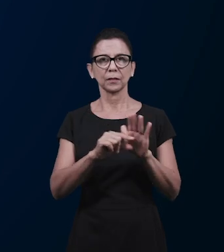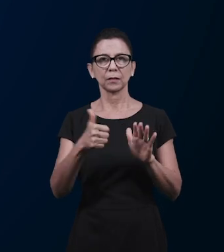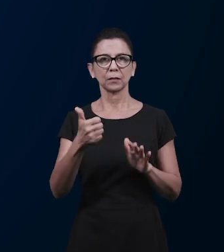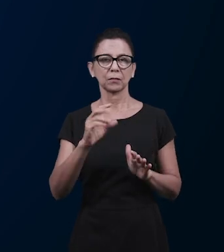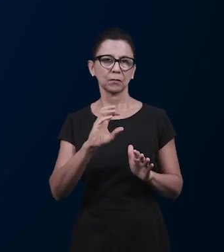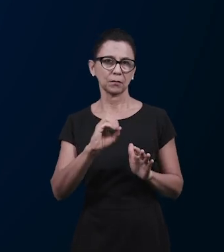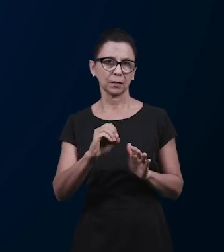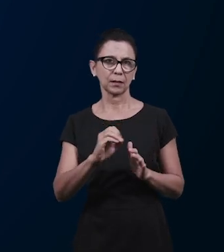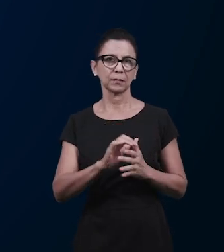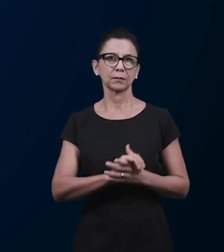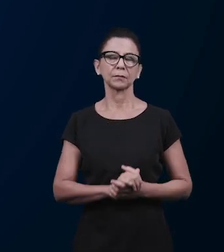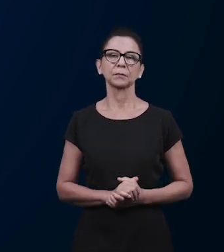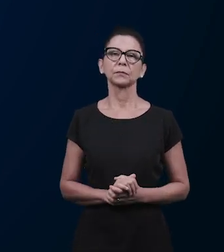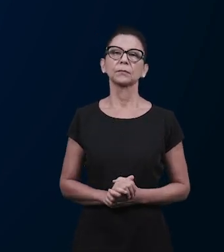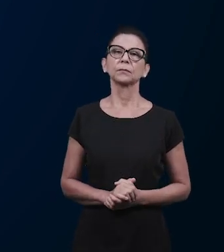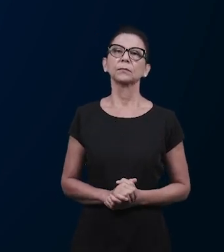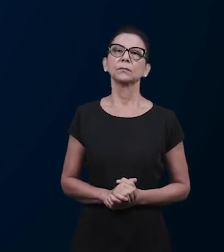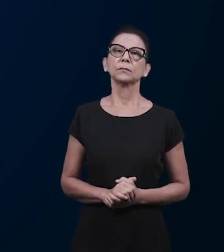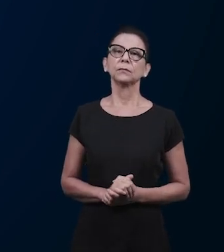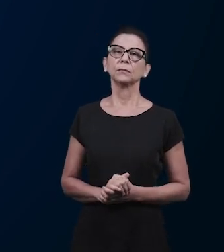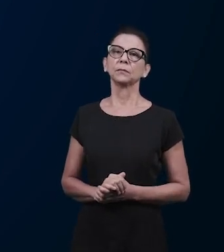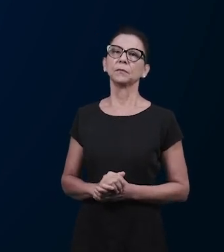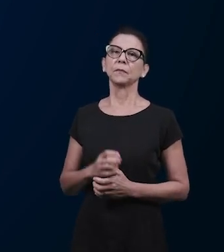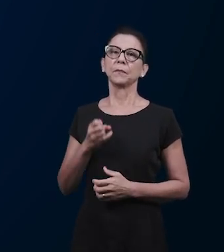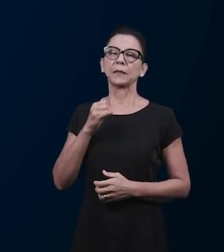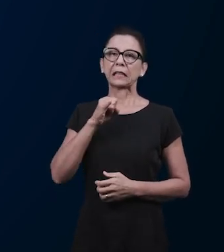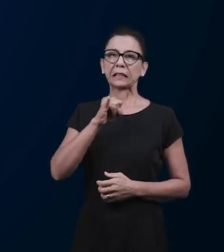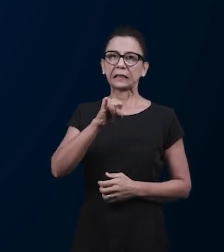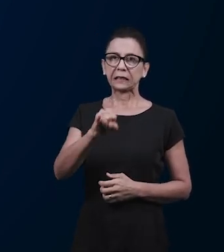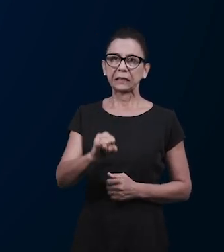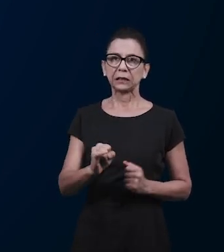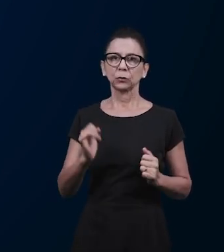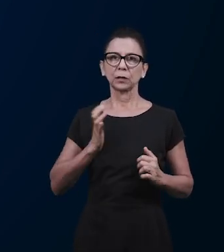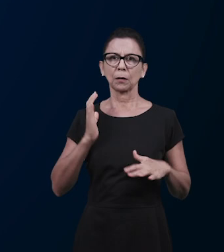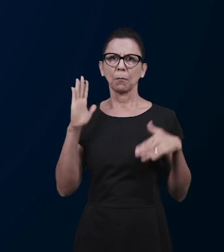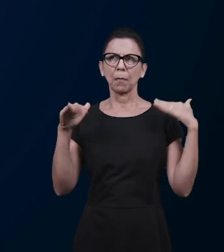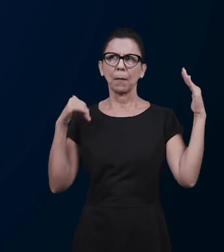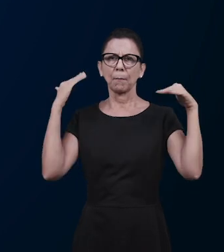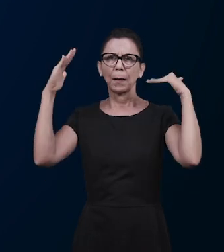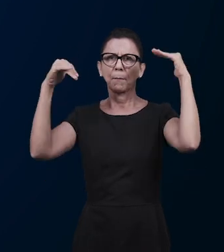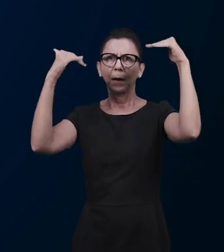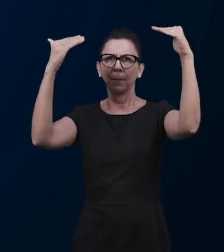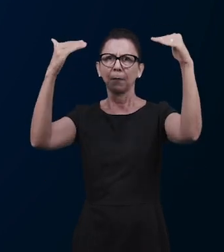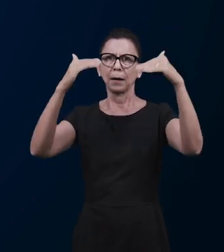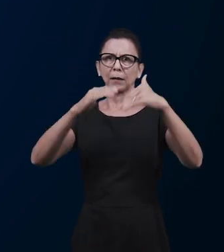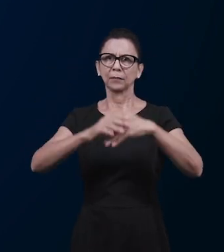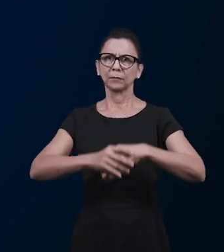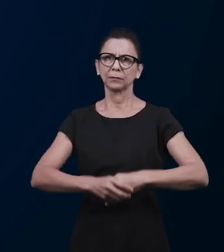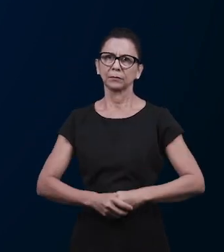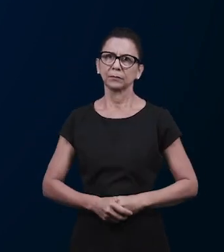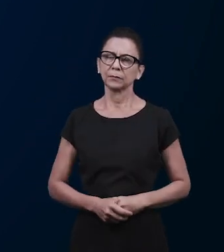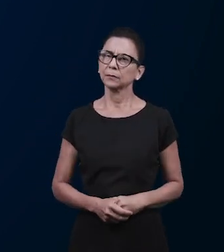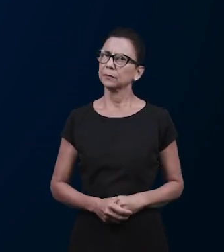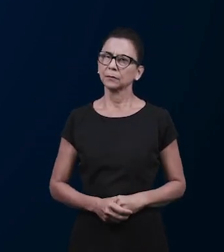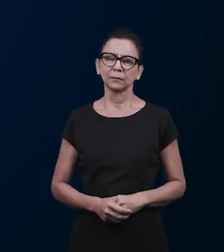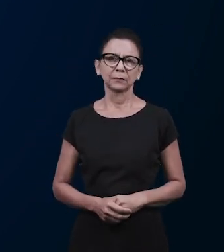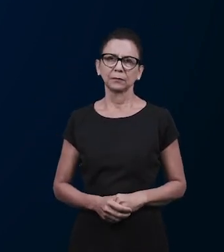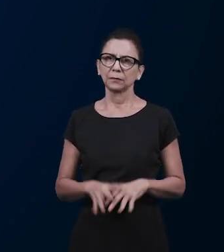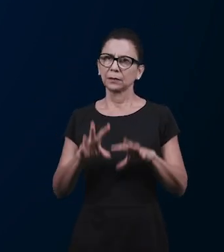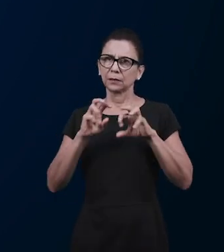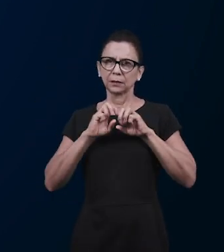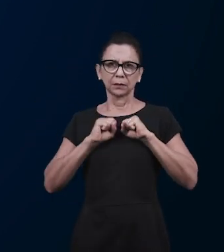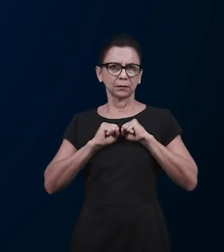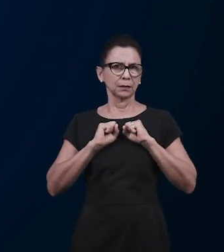10, na segunda parte, que diz assim: se as vossas riquezas aumentam, não ponhais nelas o